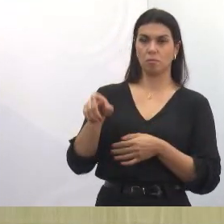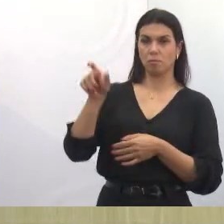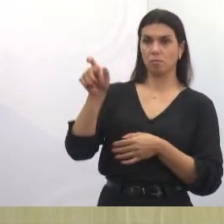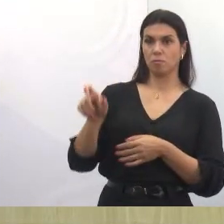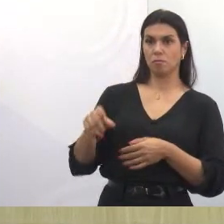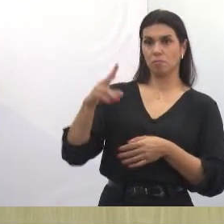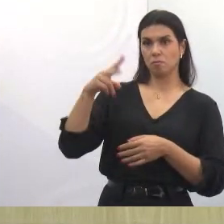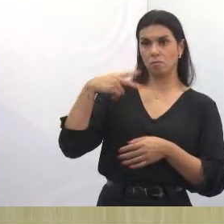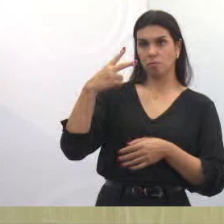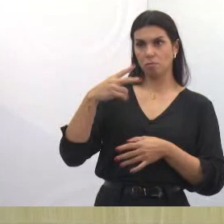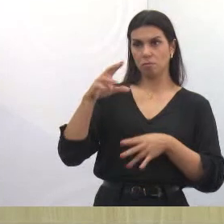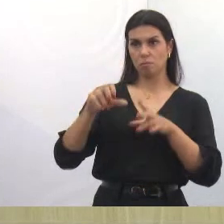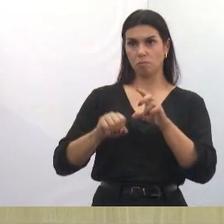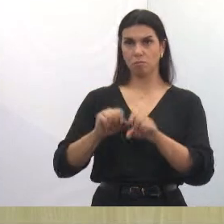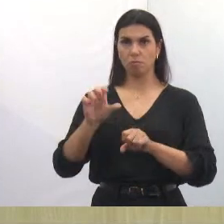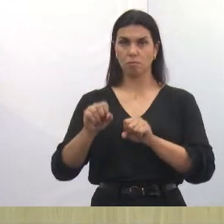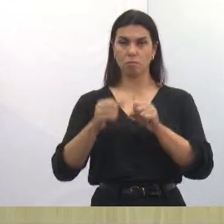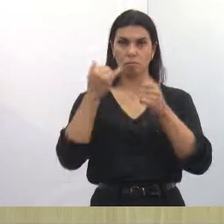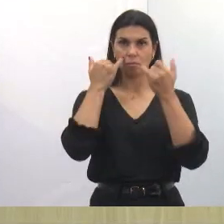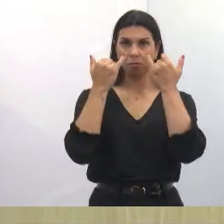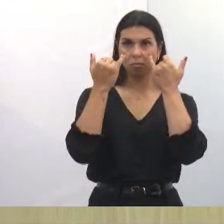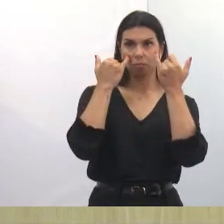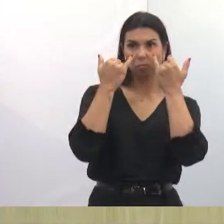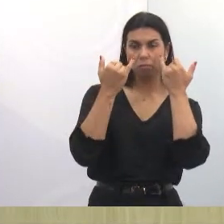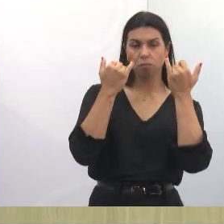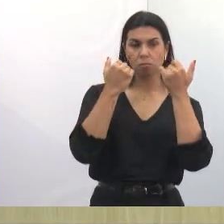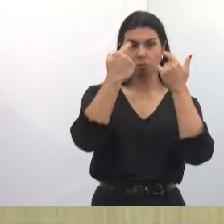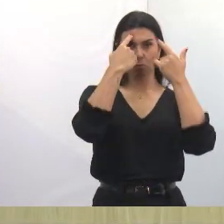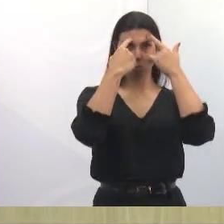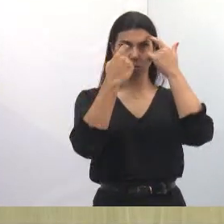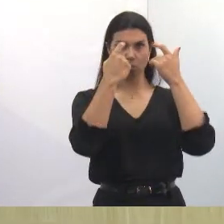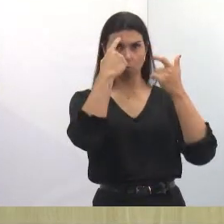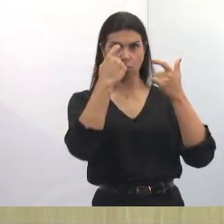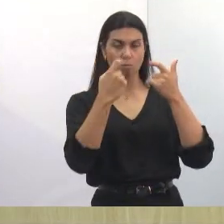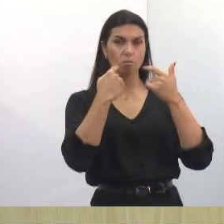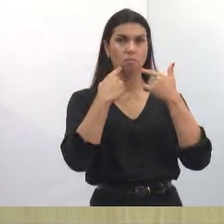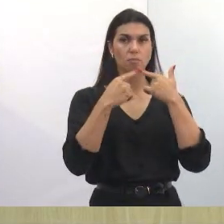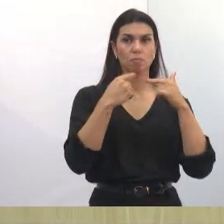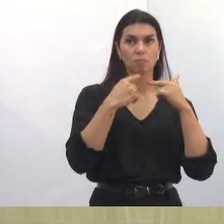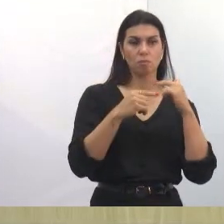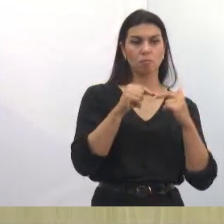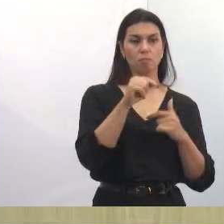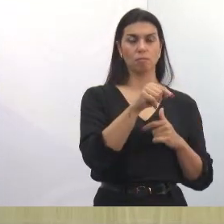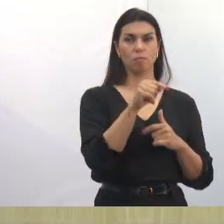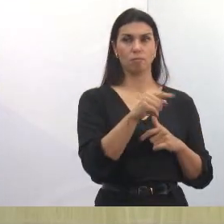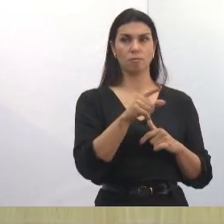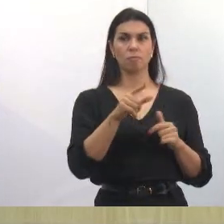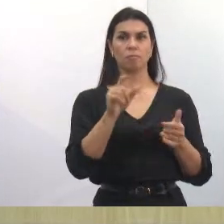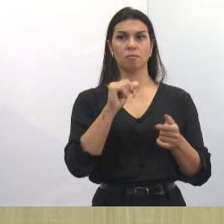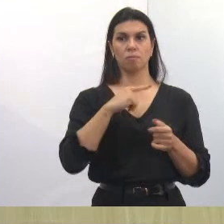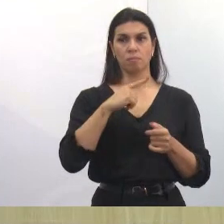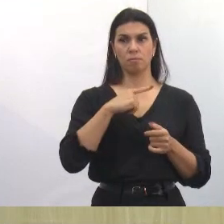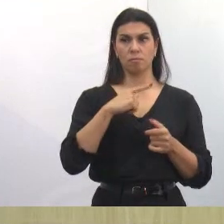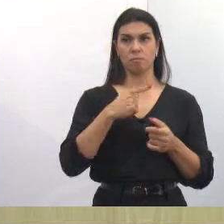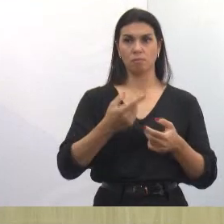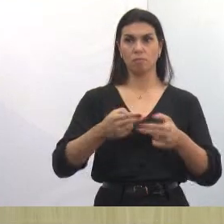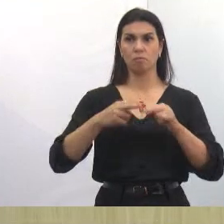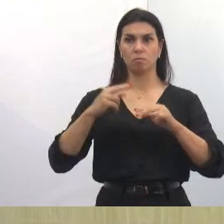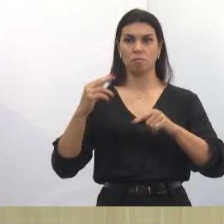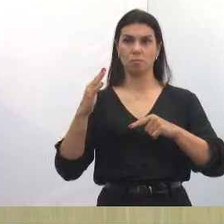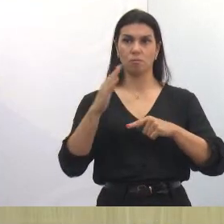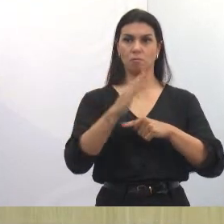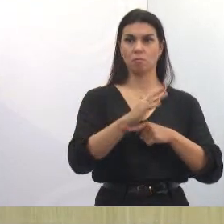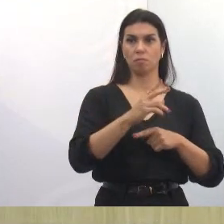informações necessárias a fim de esclarecer dúvidas e propor iniciativas que ajudem